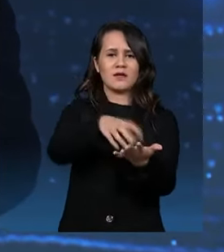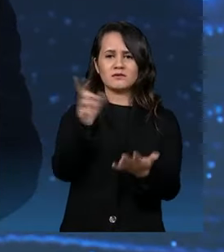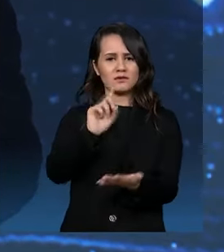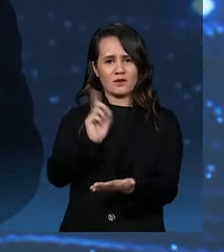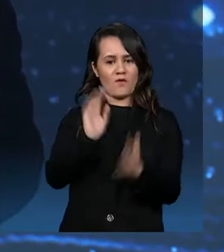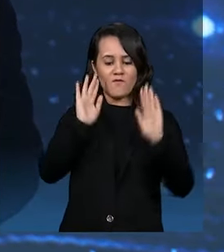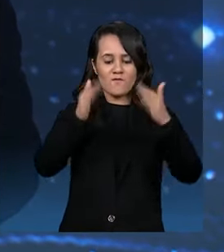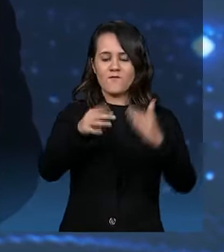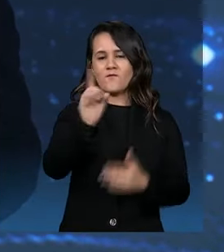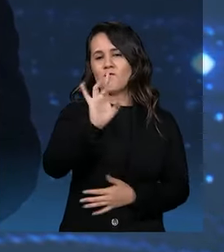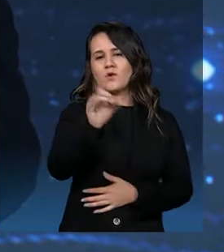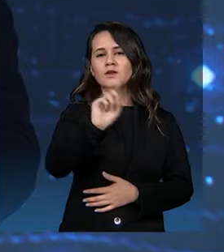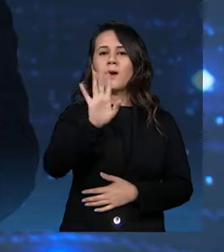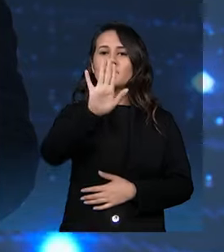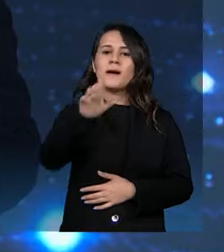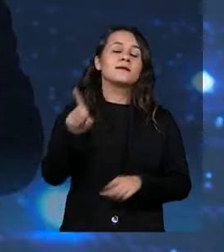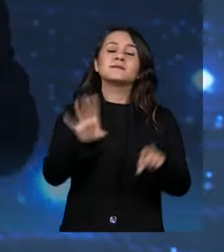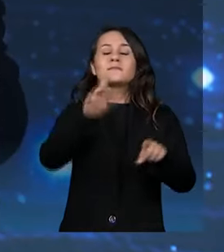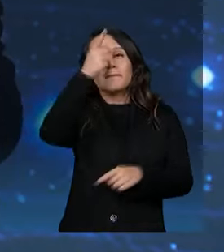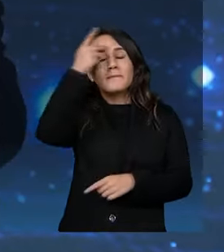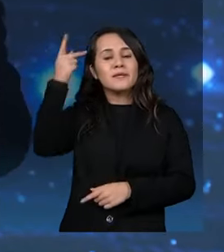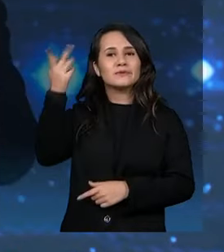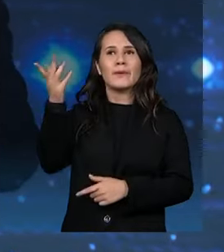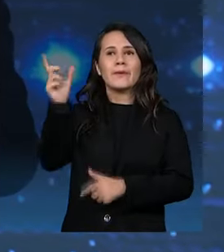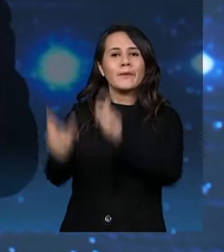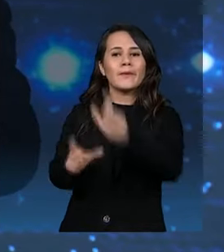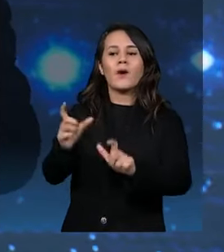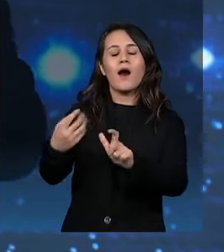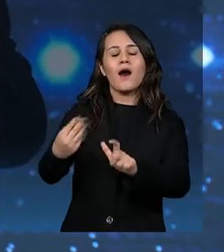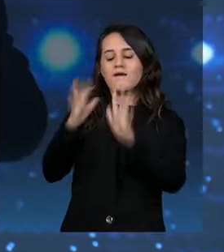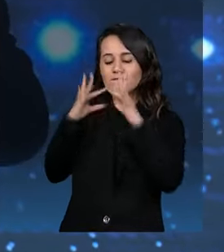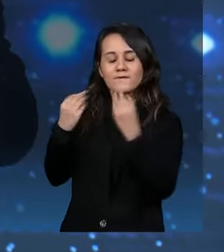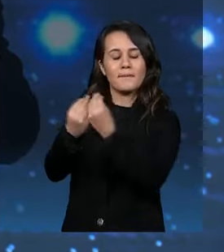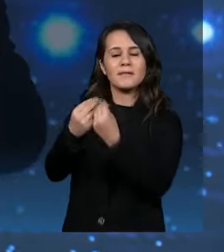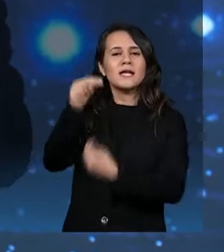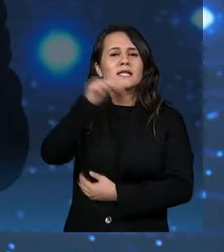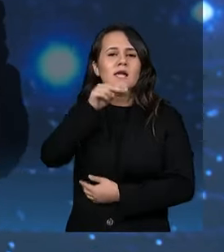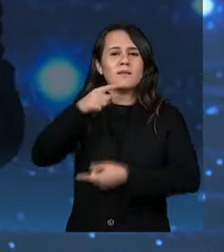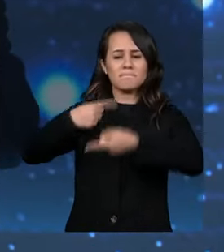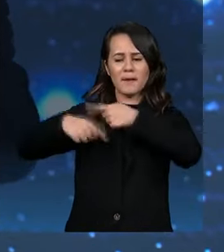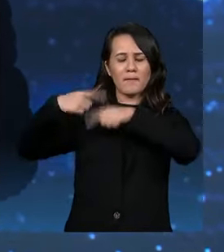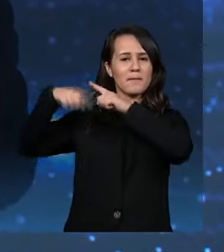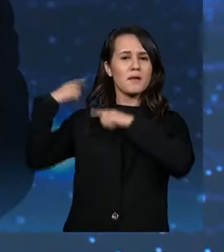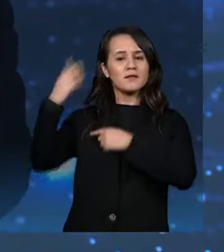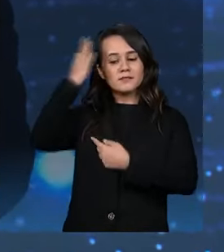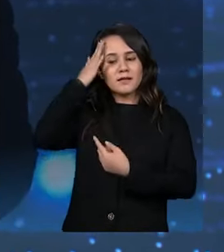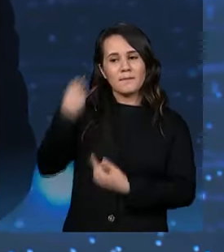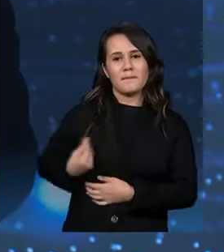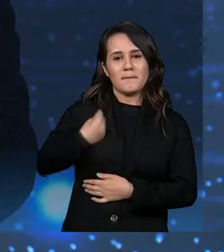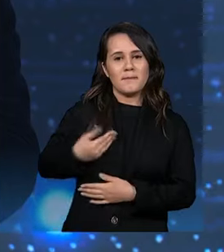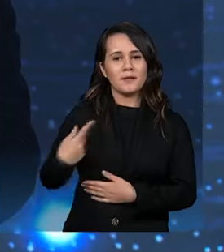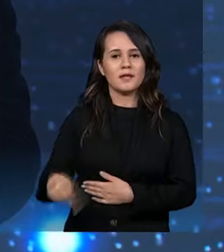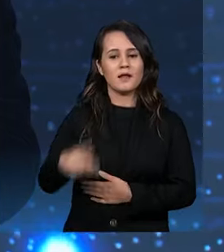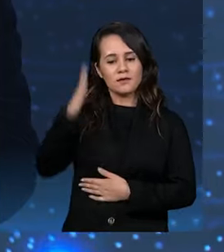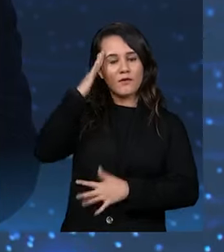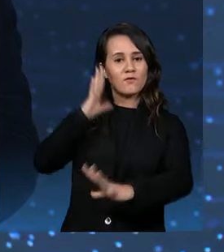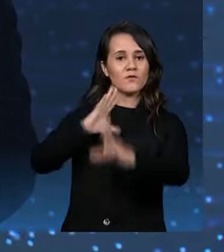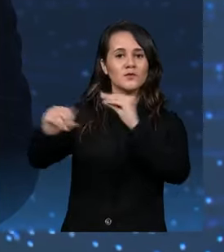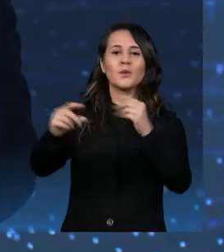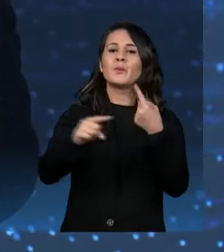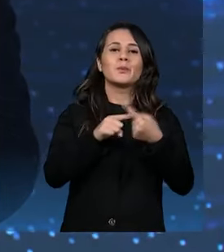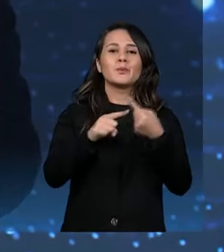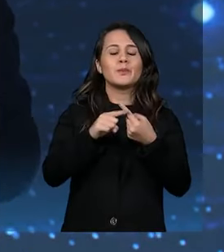especificamente, onde pessoas criaram as suas famílias, netos, tataranetos, dependiam dali e fugiram dali